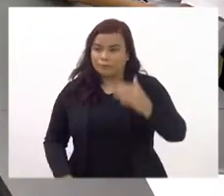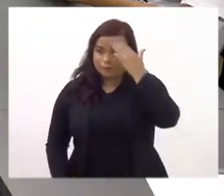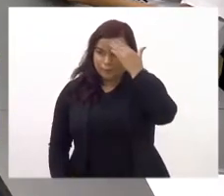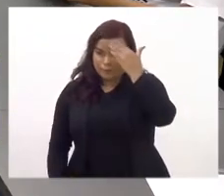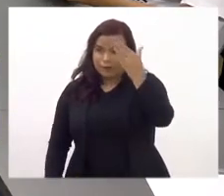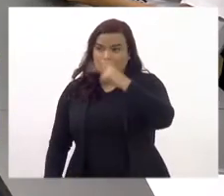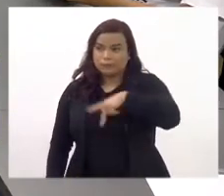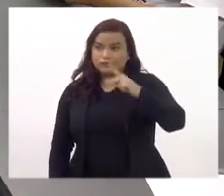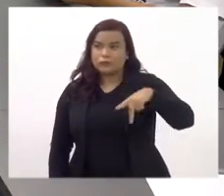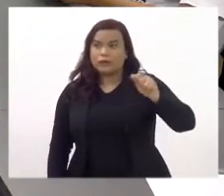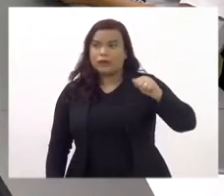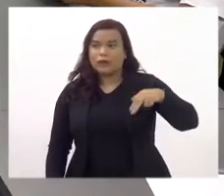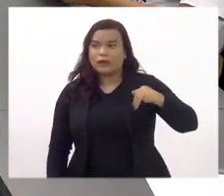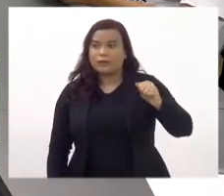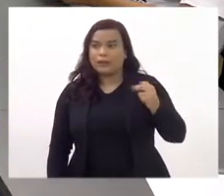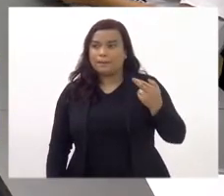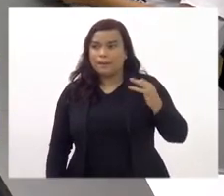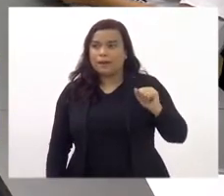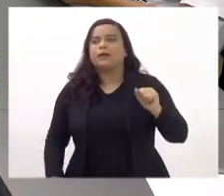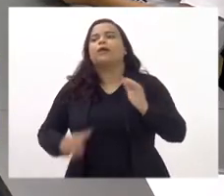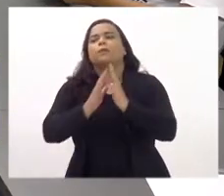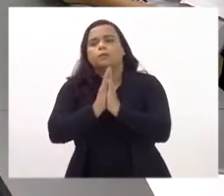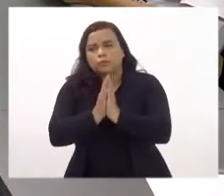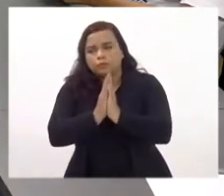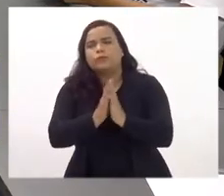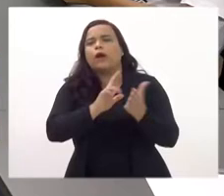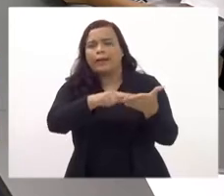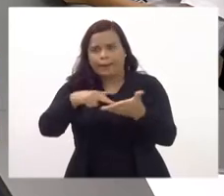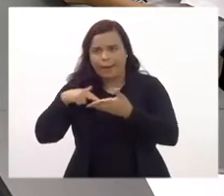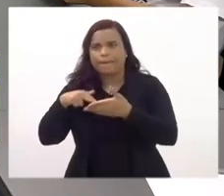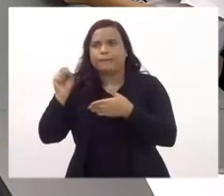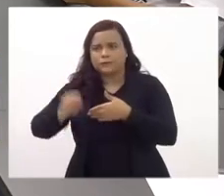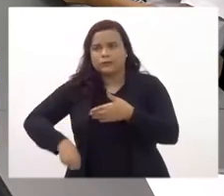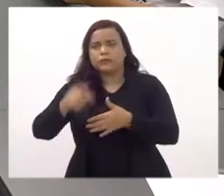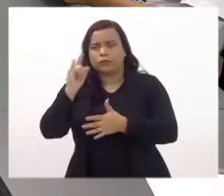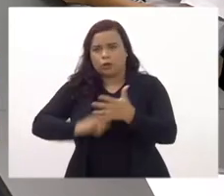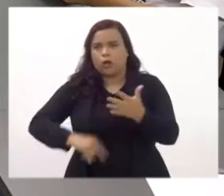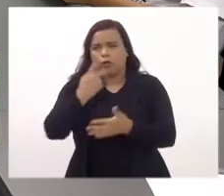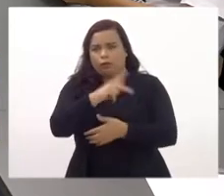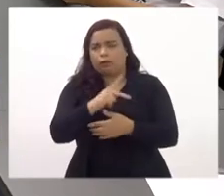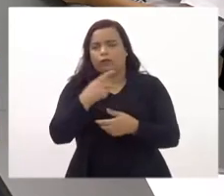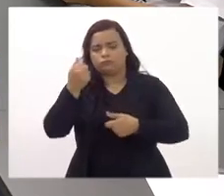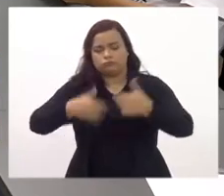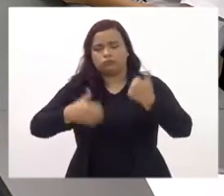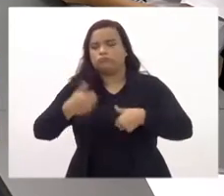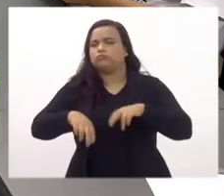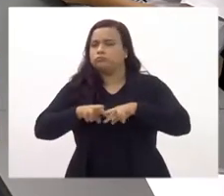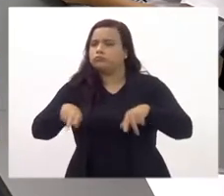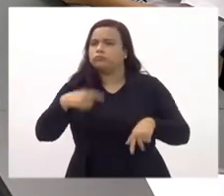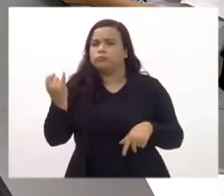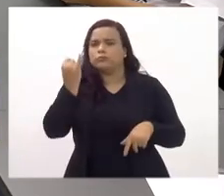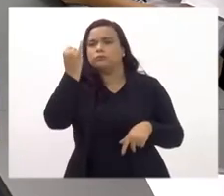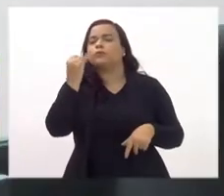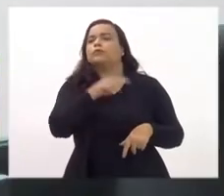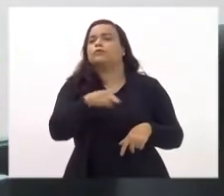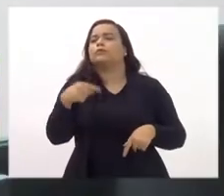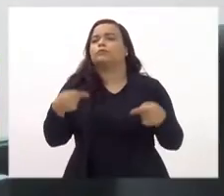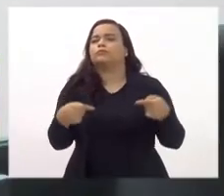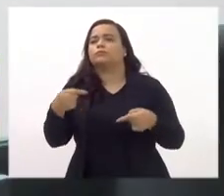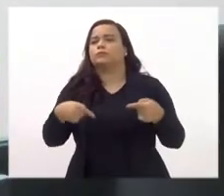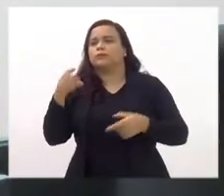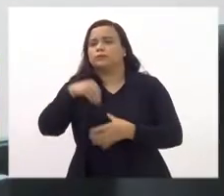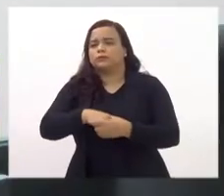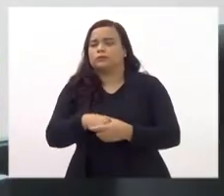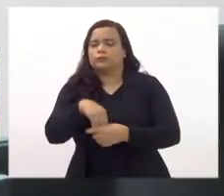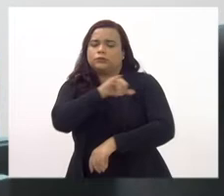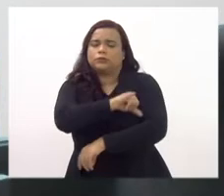Ana Maria. Peço sim que você encaminhe para a gente essa nota, para a gente ajudar a divulgar. Esse é um debate fundamental, a gente tem feito muito aqui no âmbito do Estado do Rio de